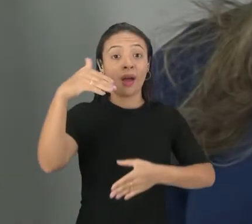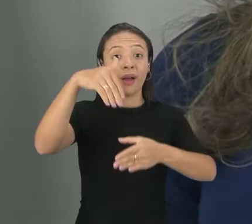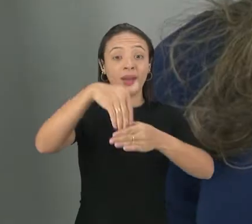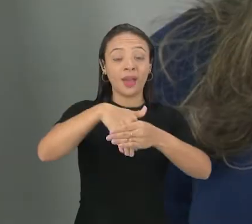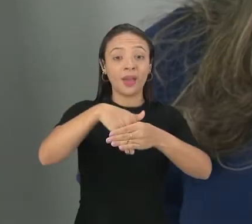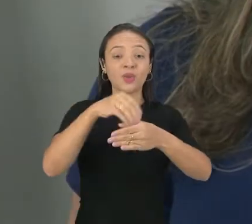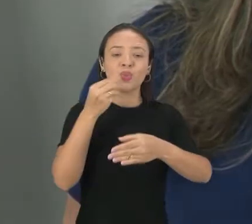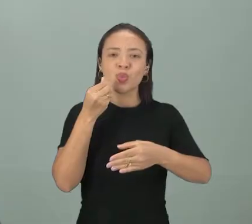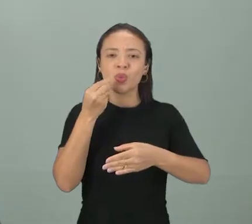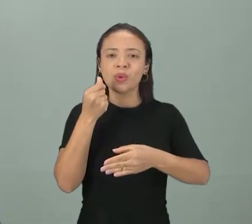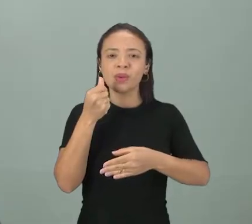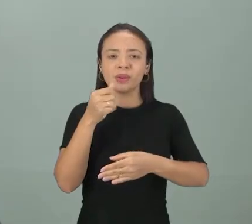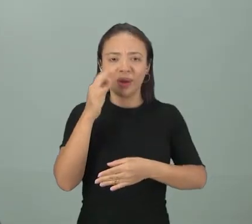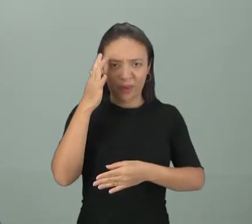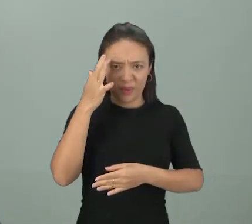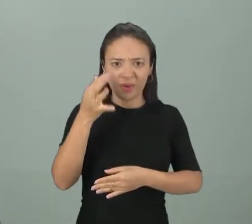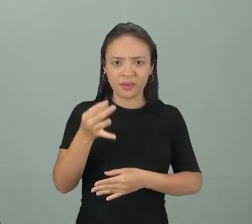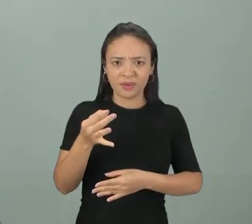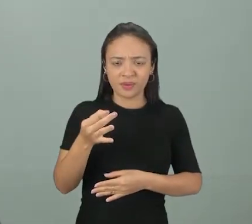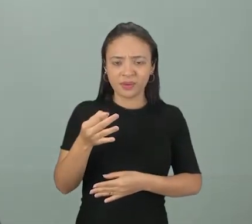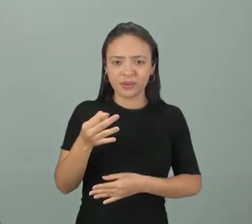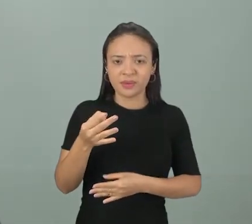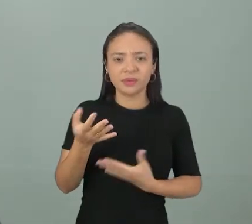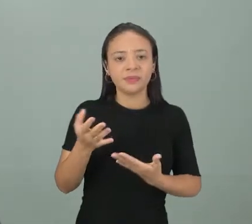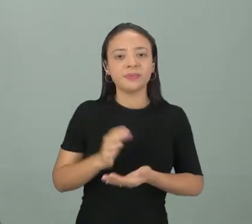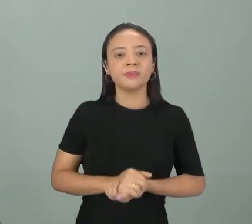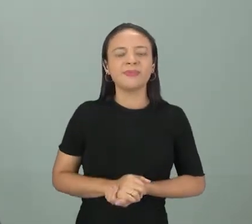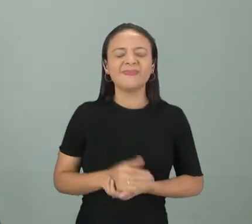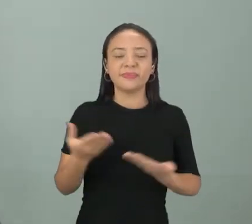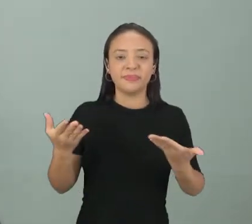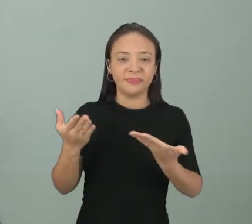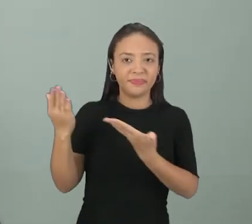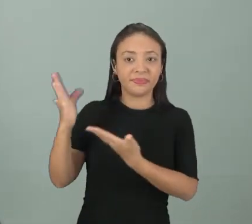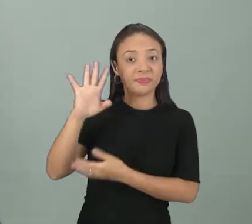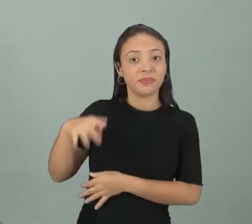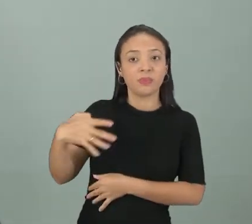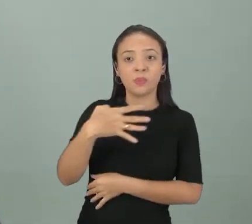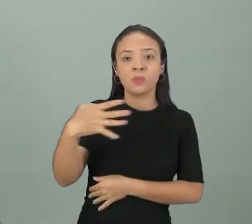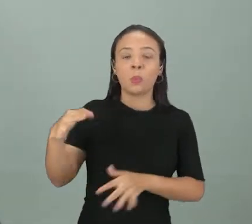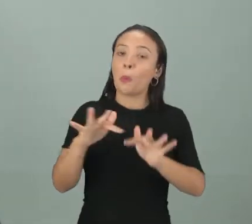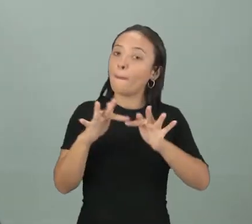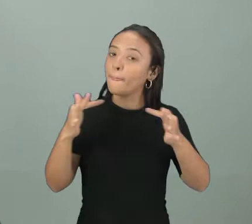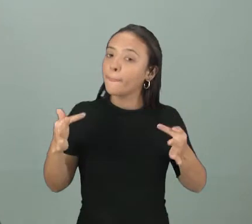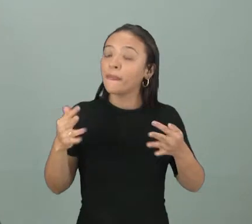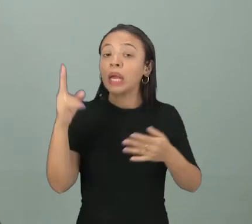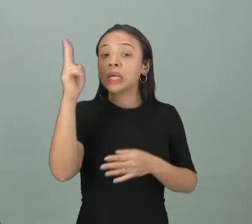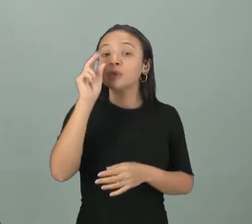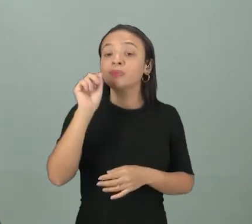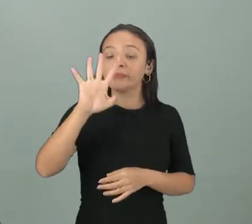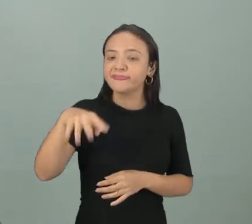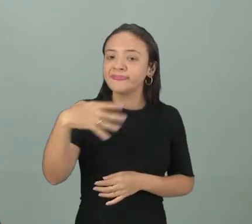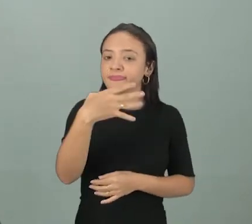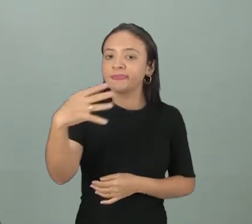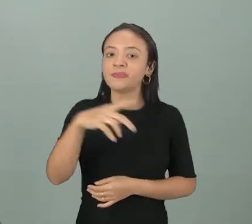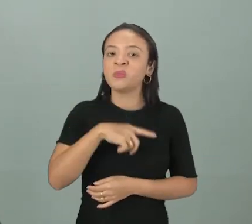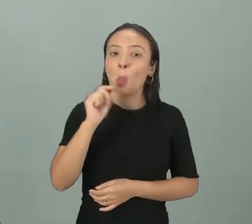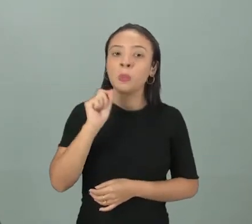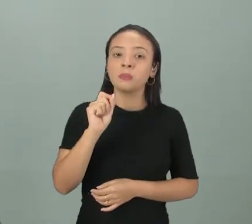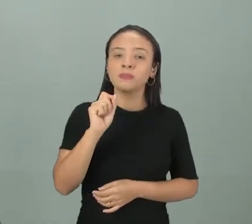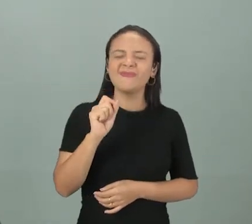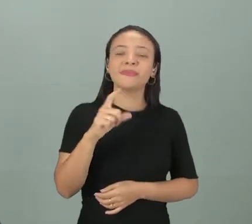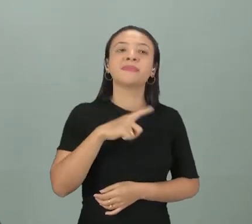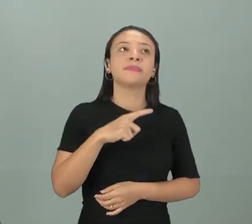Tá certo crianças entendido até aqui então essa é uma tabela simples Lembrando que a nossa tabela é composta